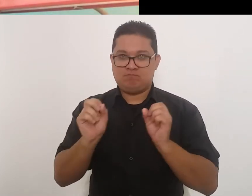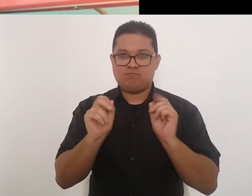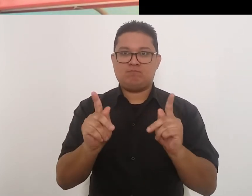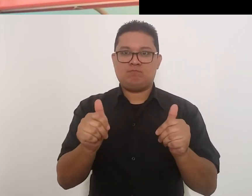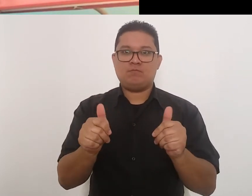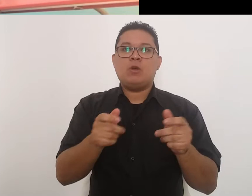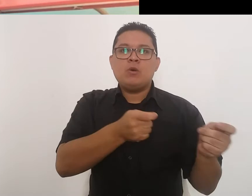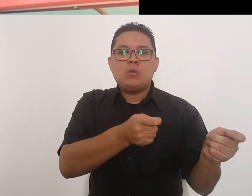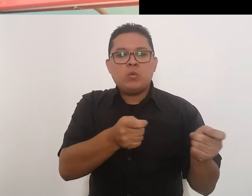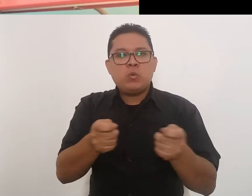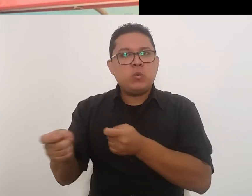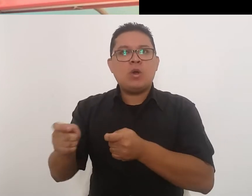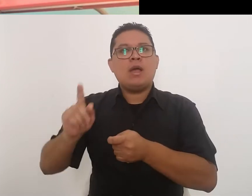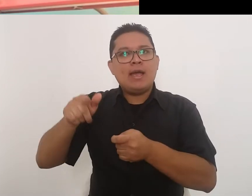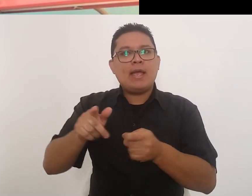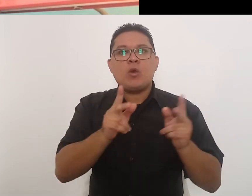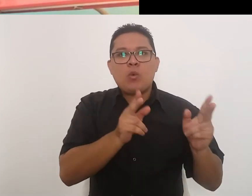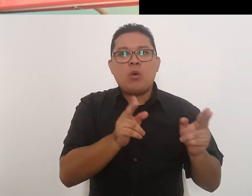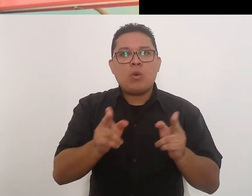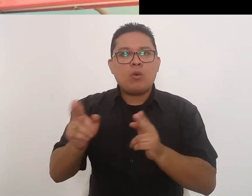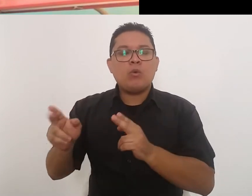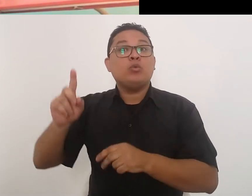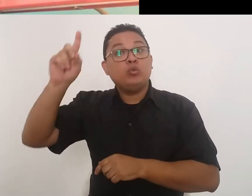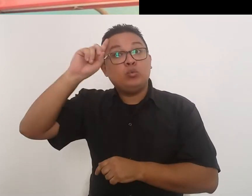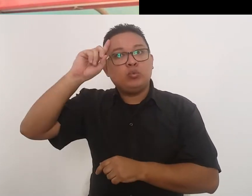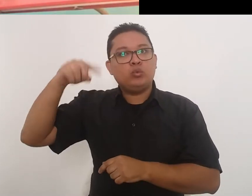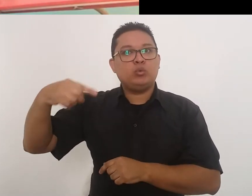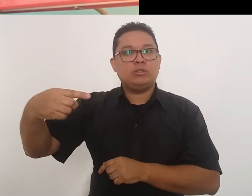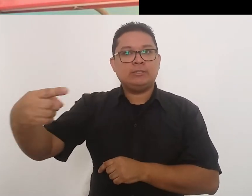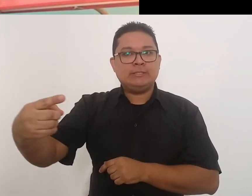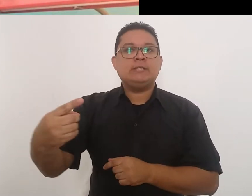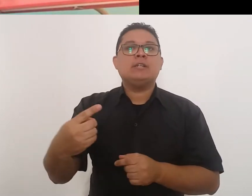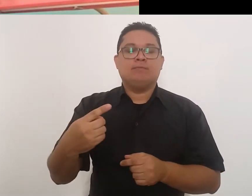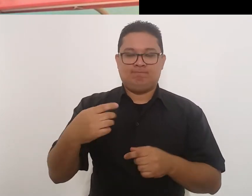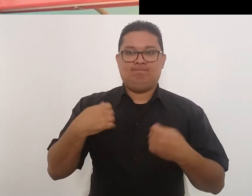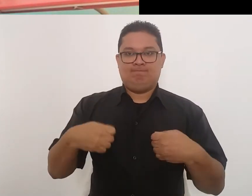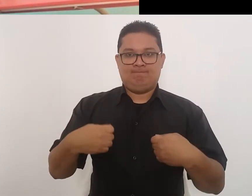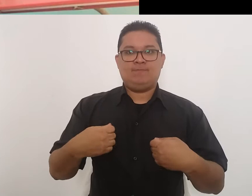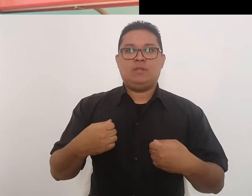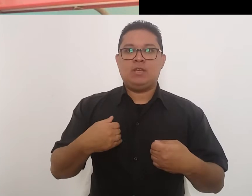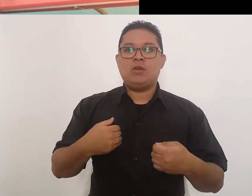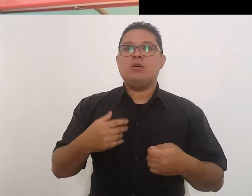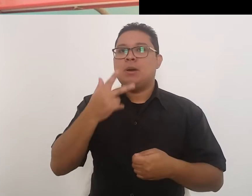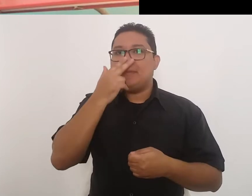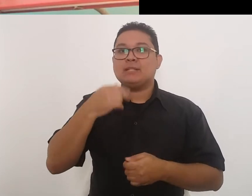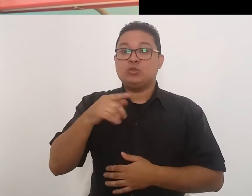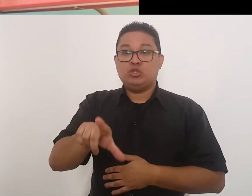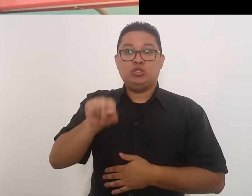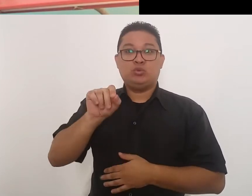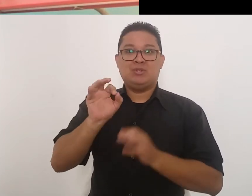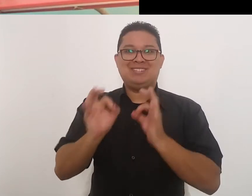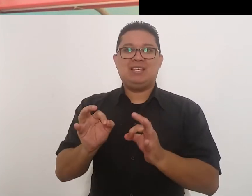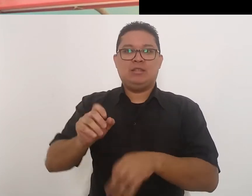hábito, tá? O que é um ritual, uma prática, um hábito? É algo que você faz diariamente em um